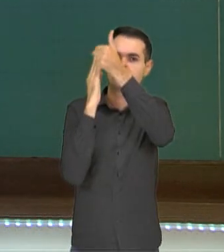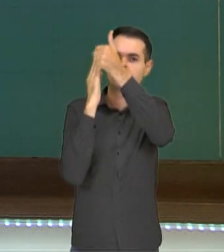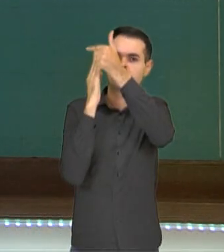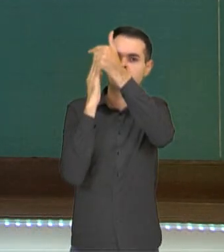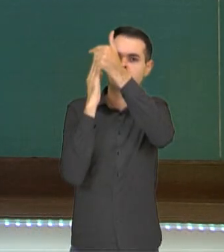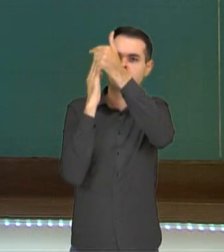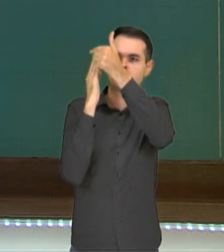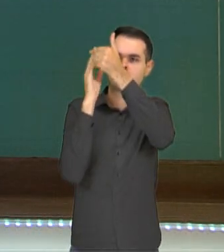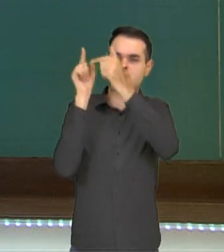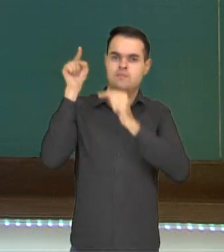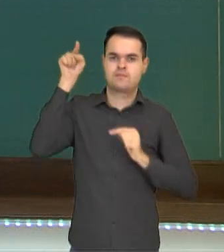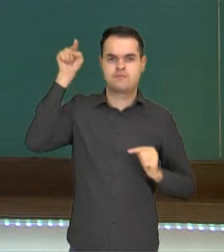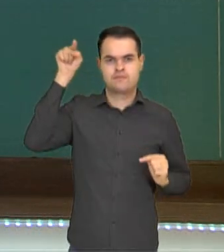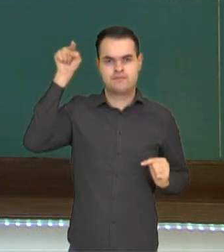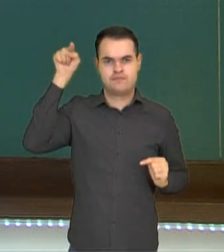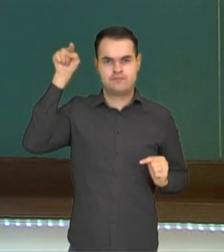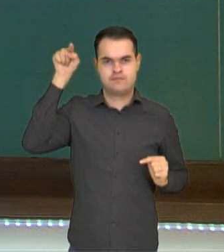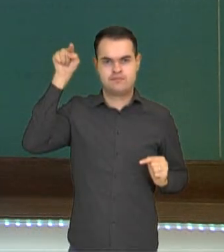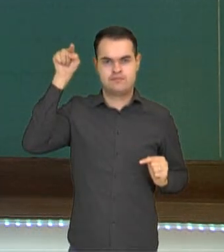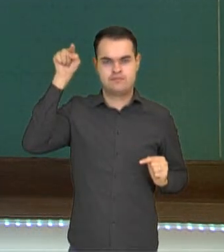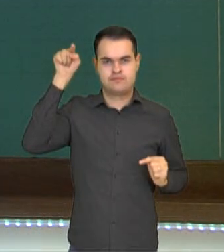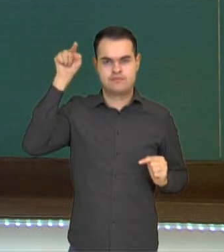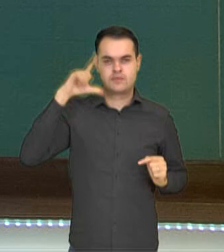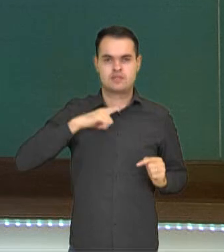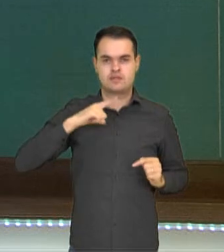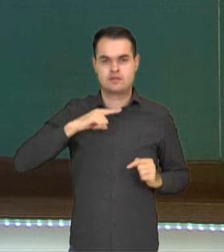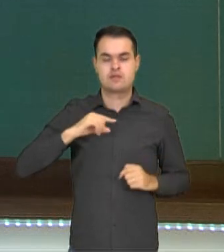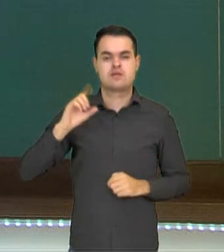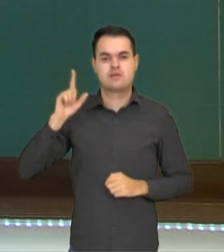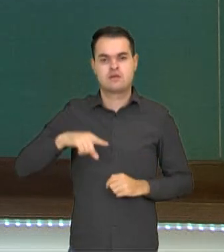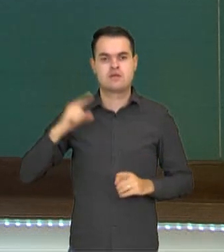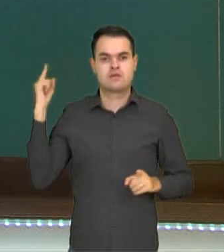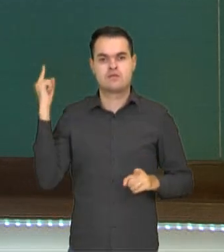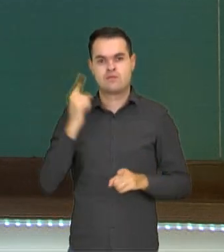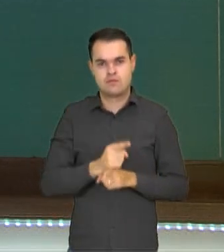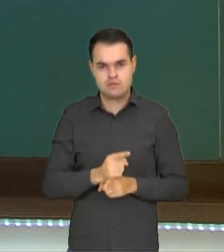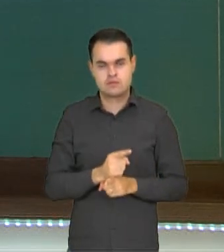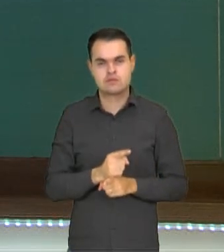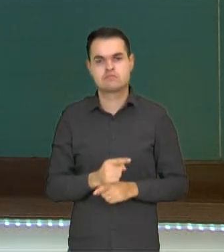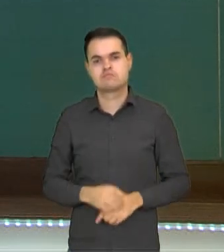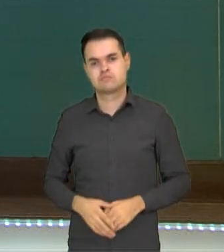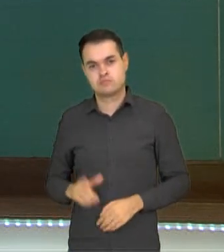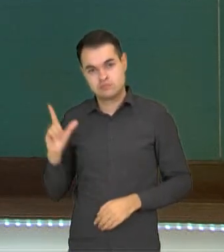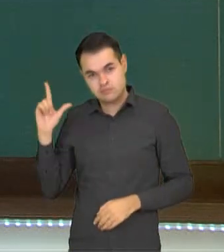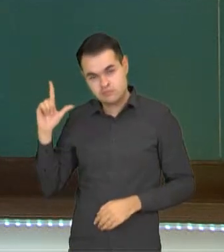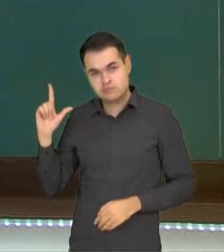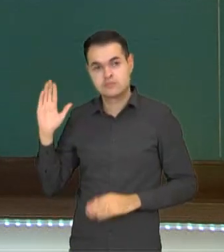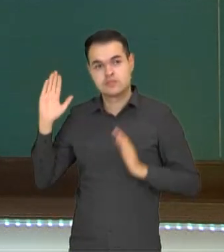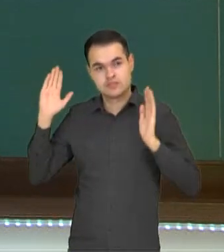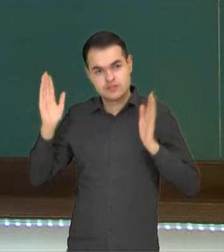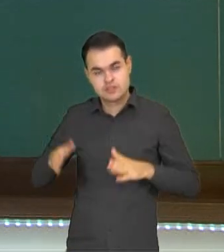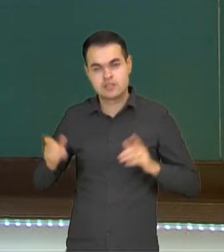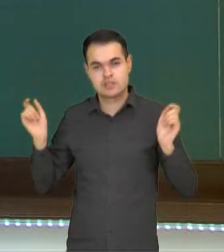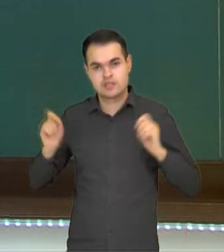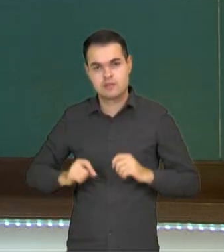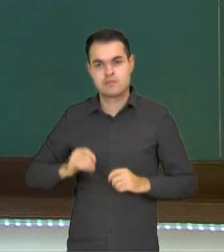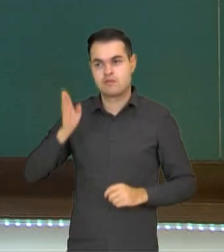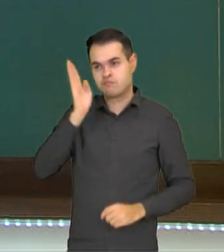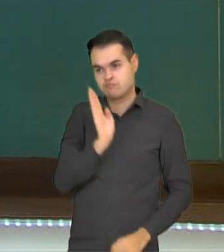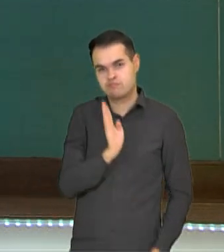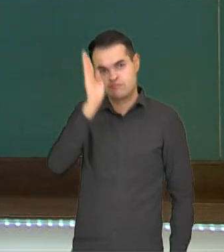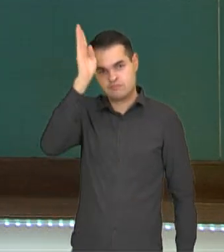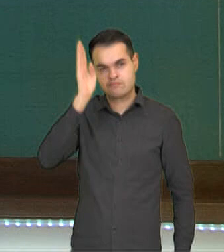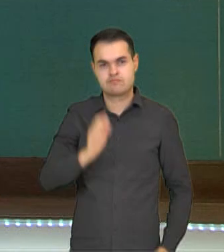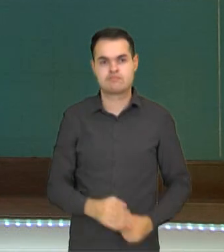encontramos por onde essa reta irá passar. Pelo 2 e pelo 12. Então, nós já conseguimos construir uma reta aqui